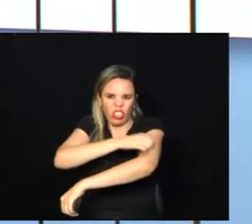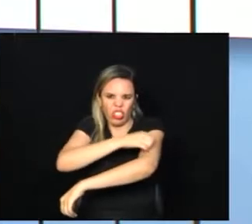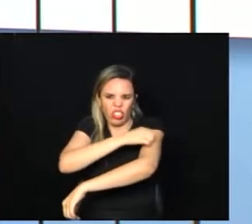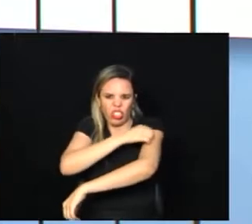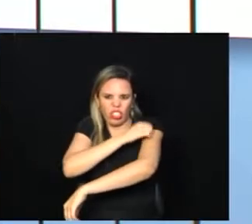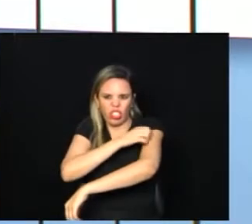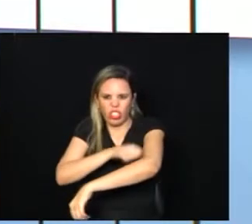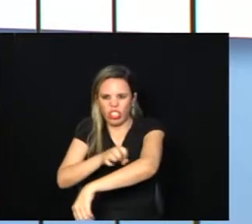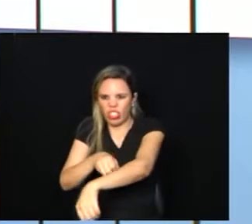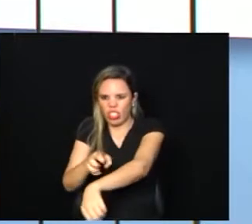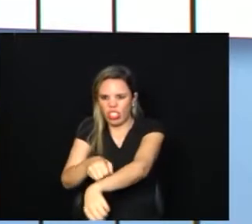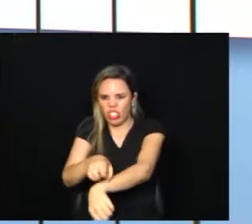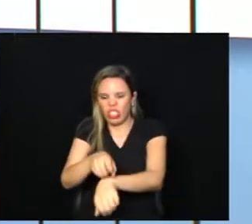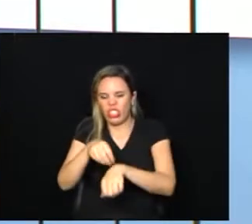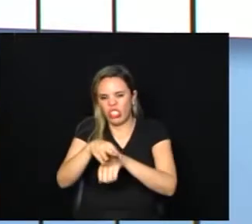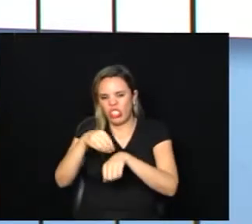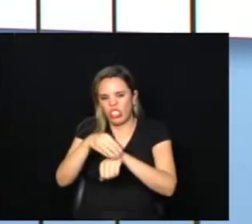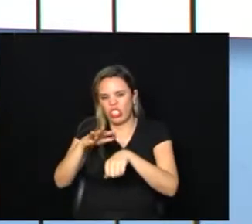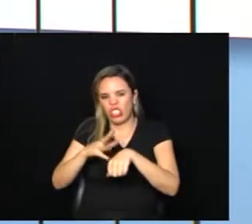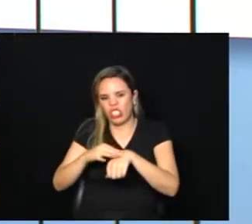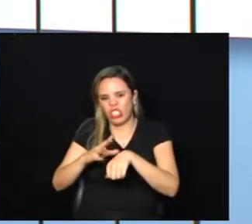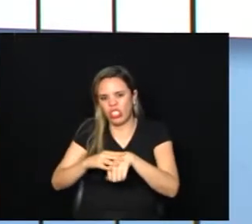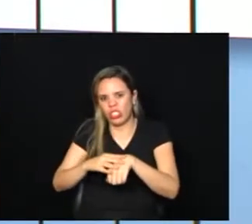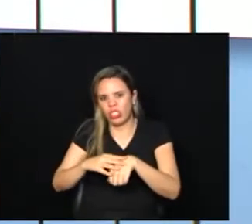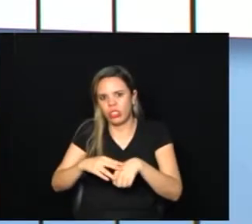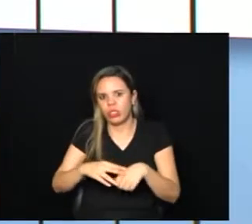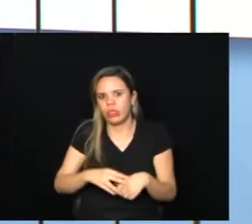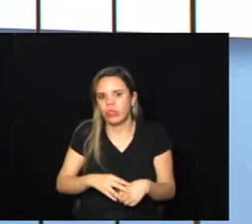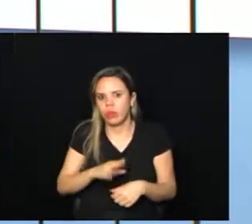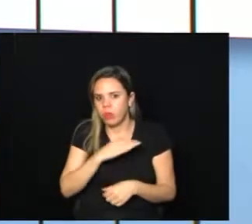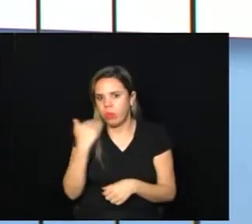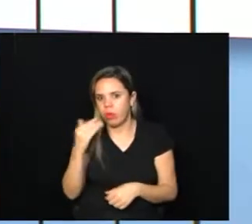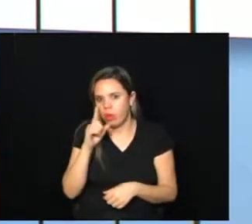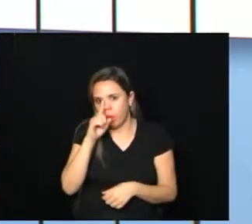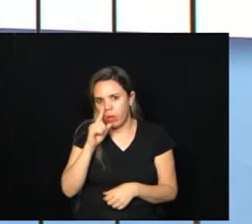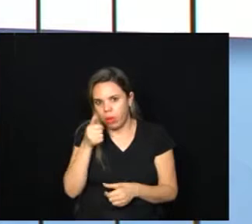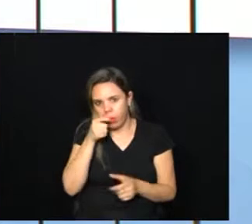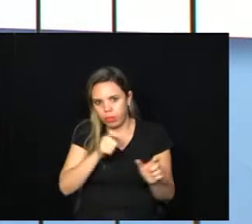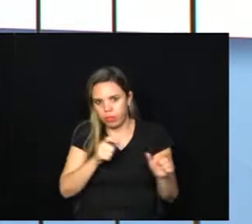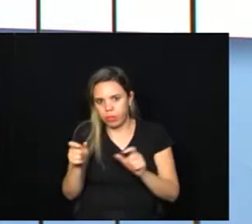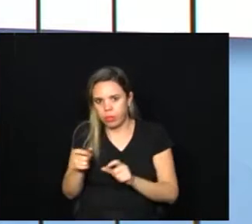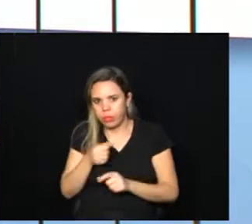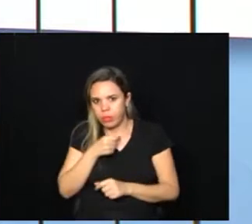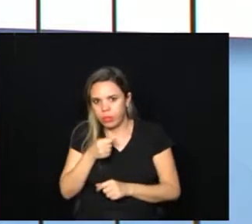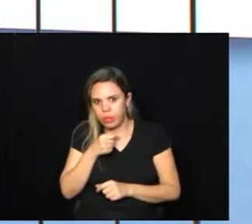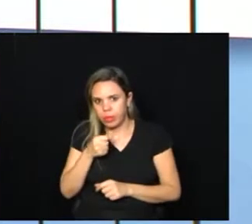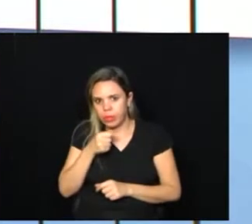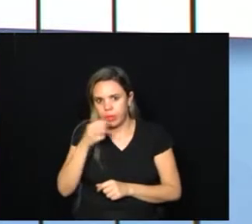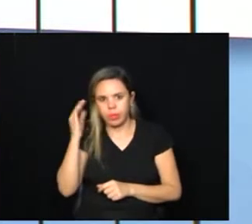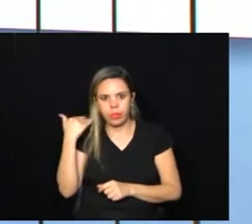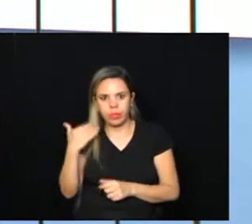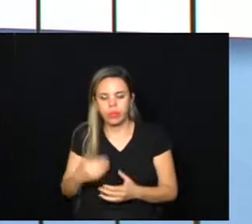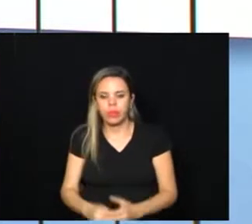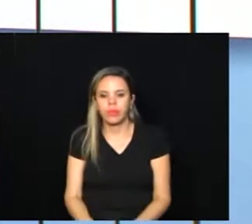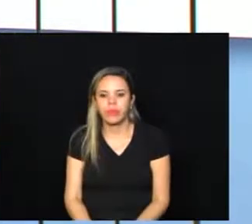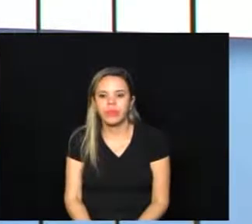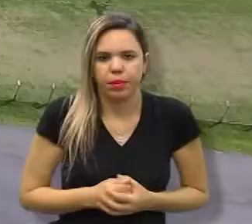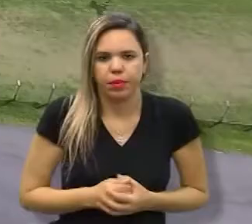estrela, que transmite uma doença que pode ser mortal. Acompanhe na reportagem de Mariana Meira.